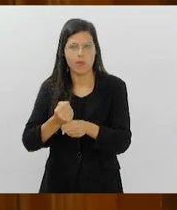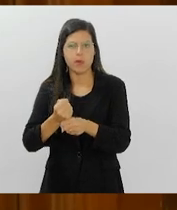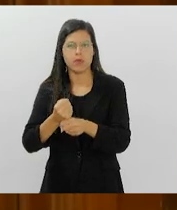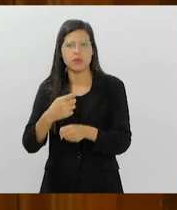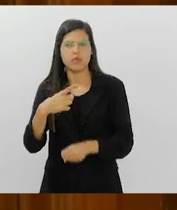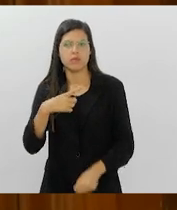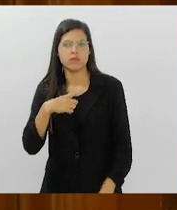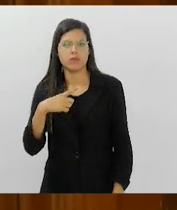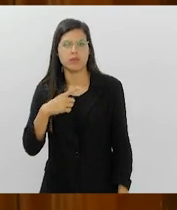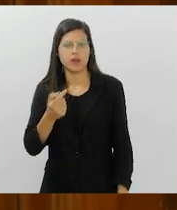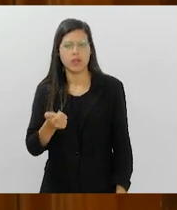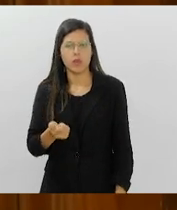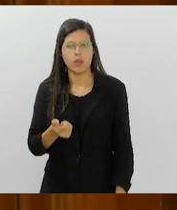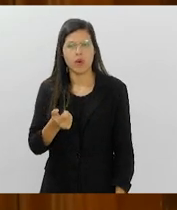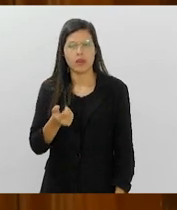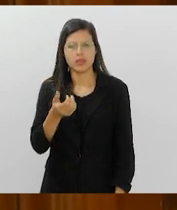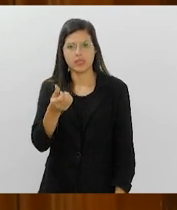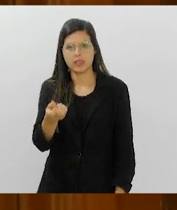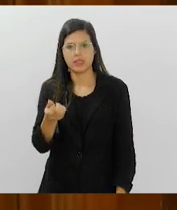quase